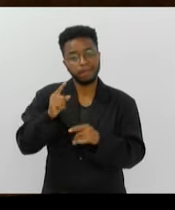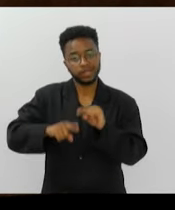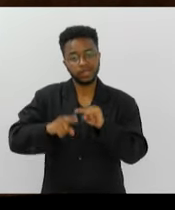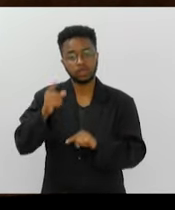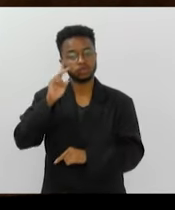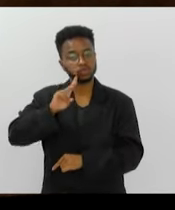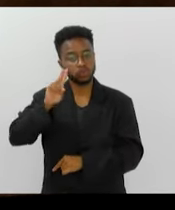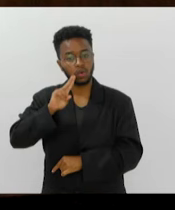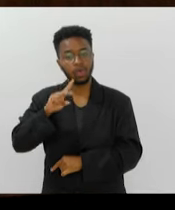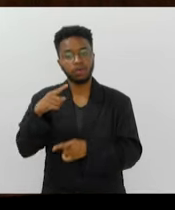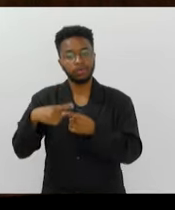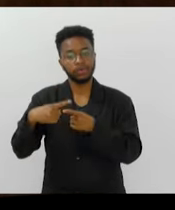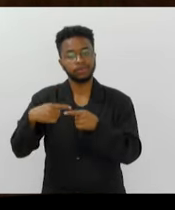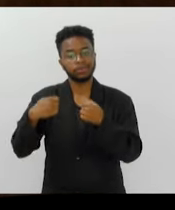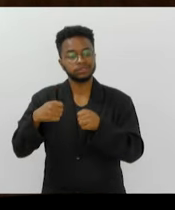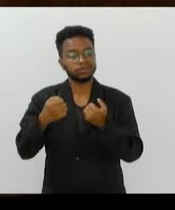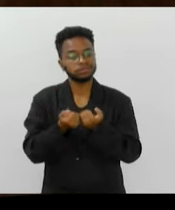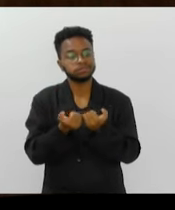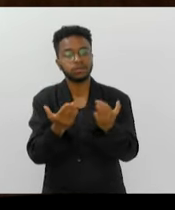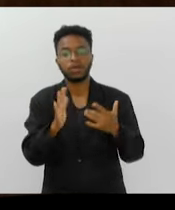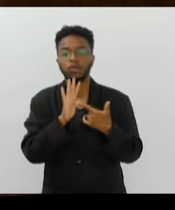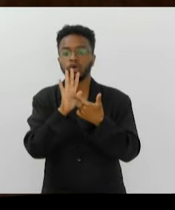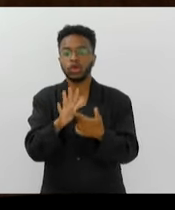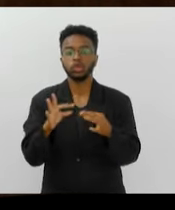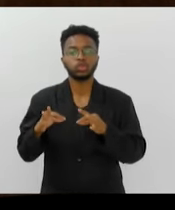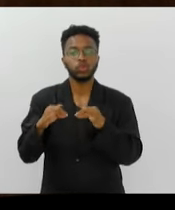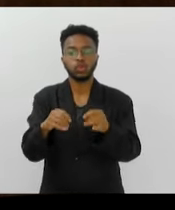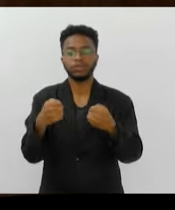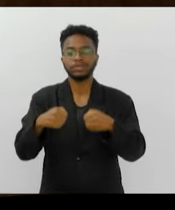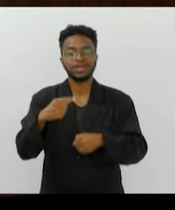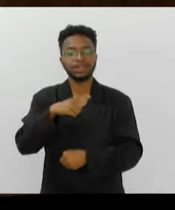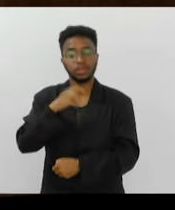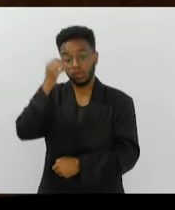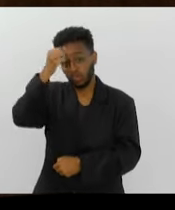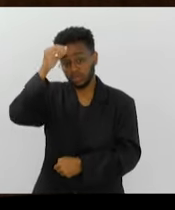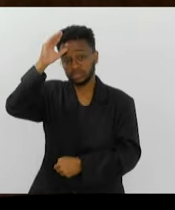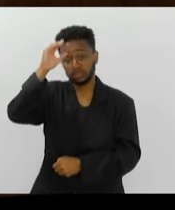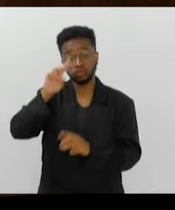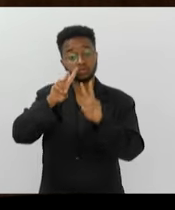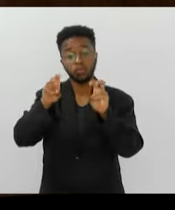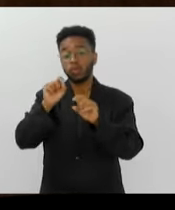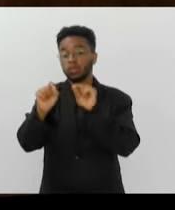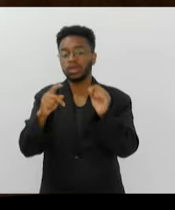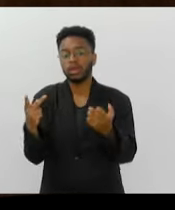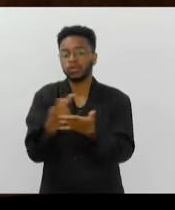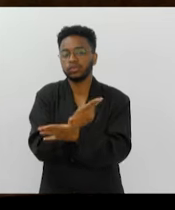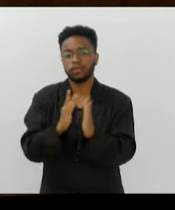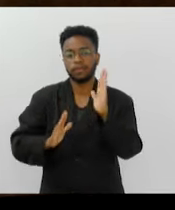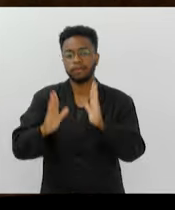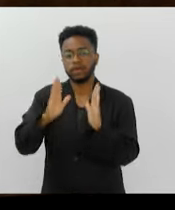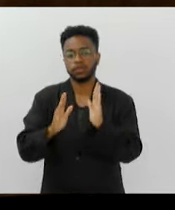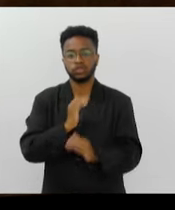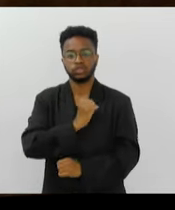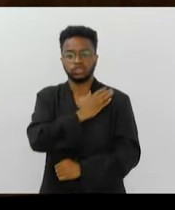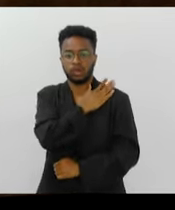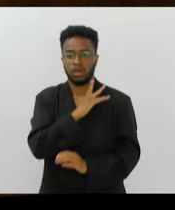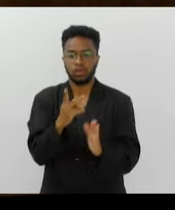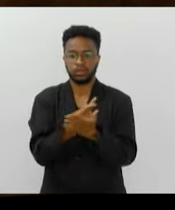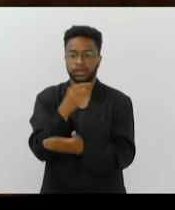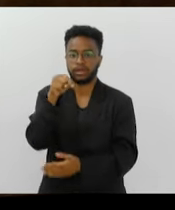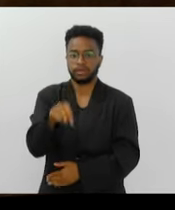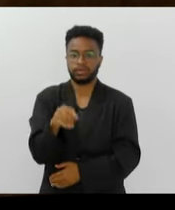tenham conhecimento do que do que foi o horror da ditadura que se implantou nesse